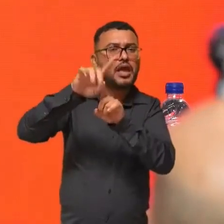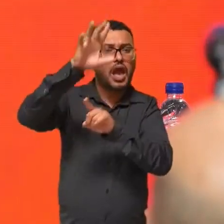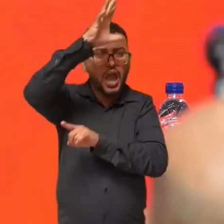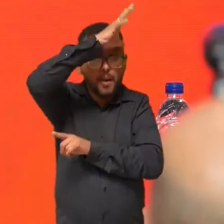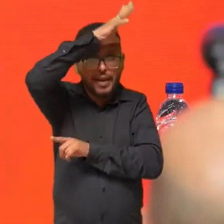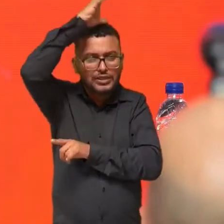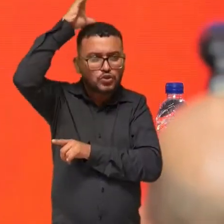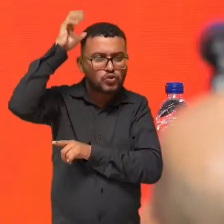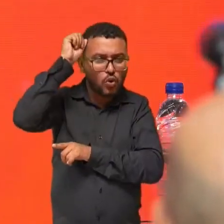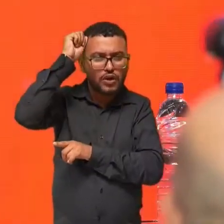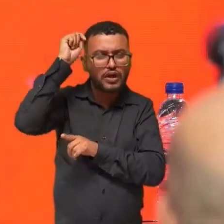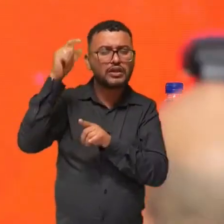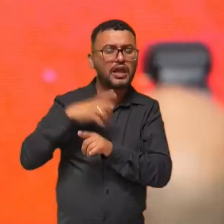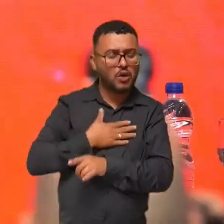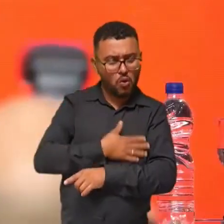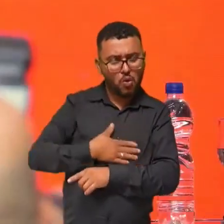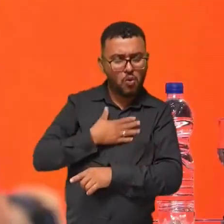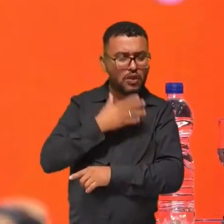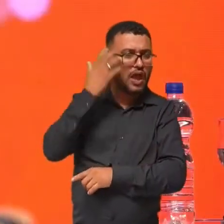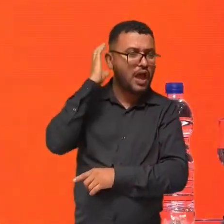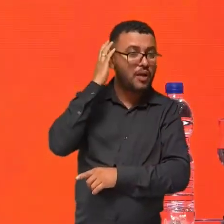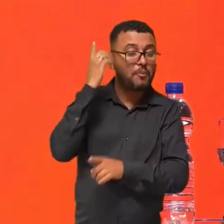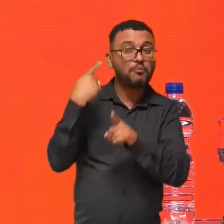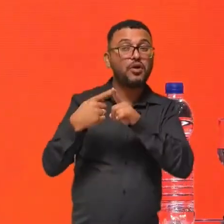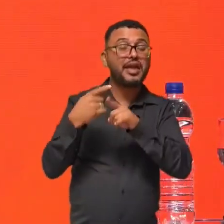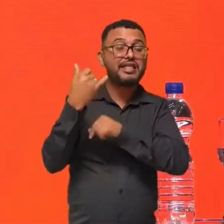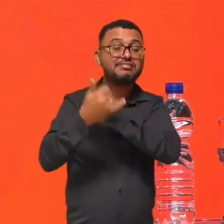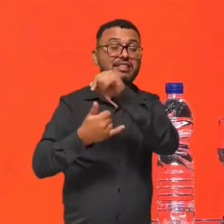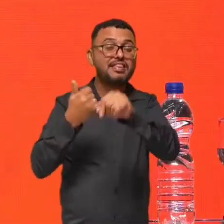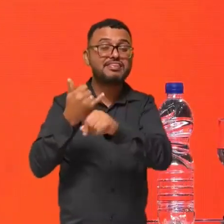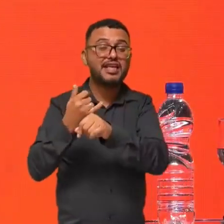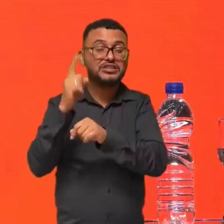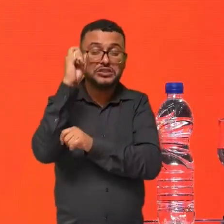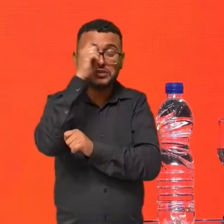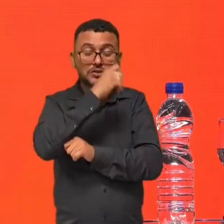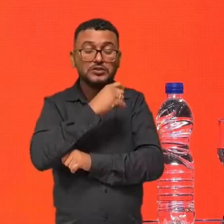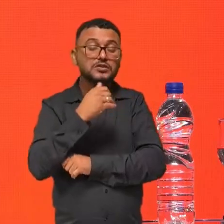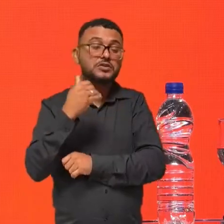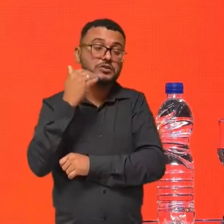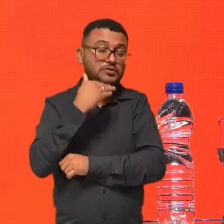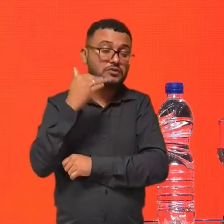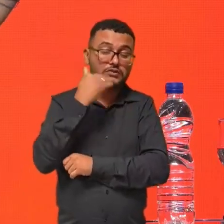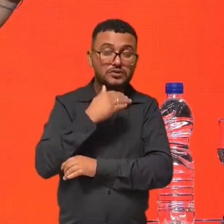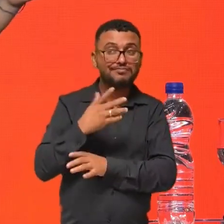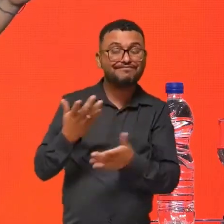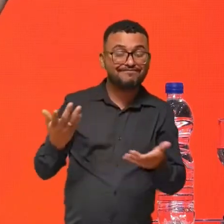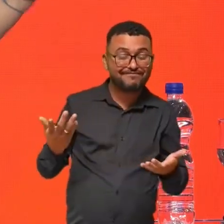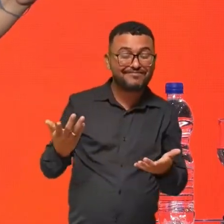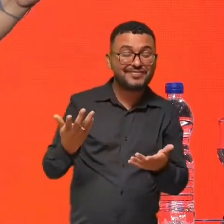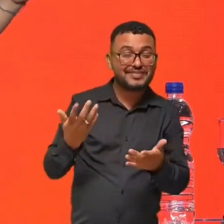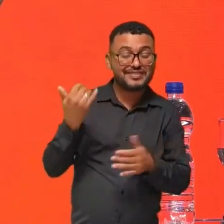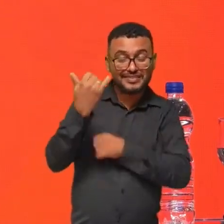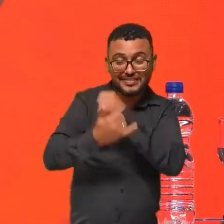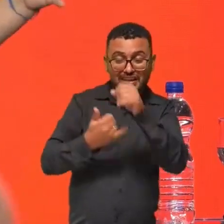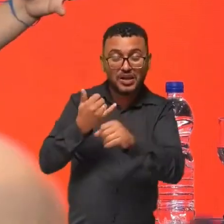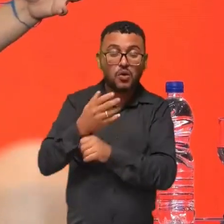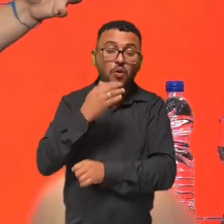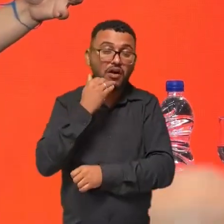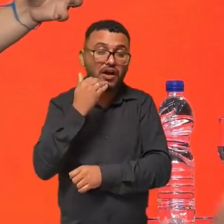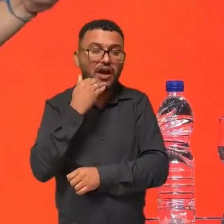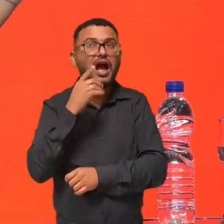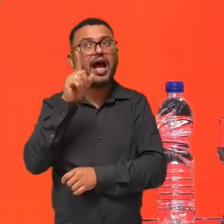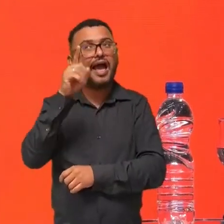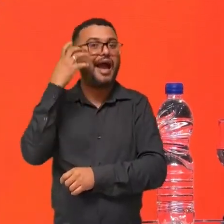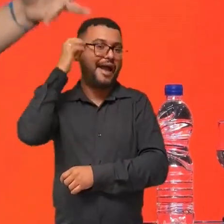onde a internet tem muita dificuldade para segurar, né, sinal e chegar. O rádio tem sido ainda